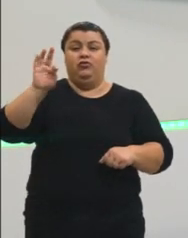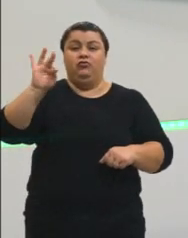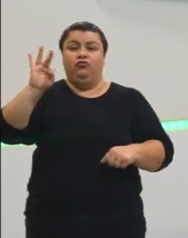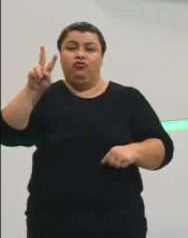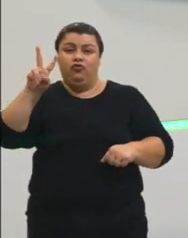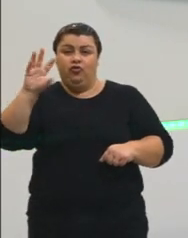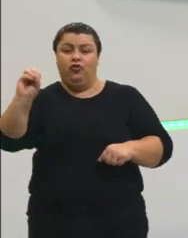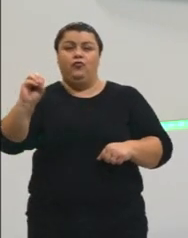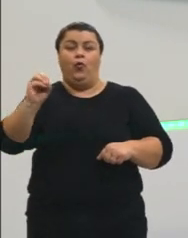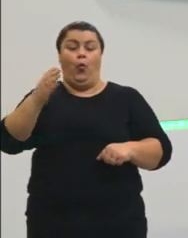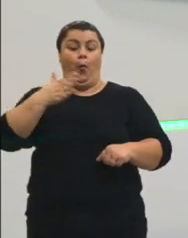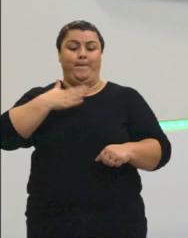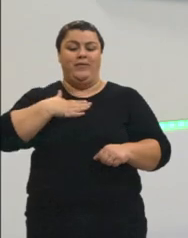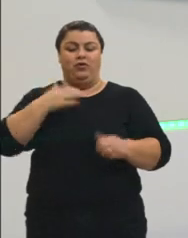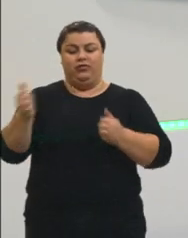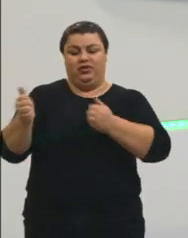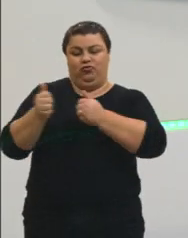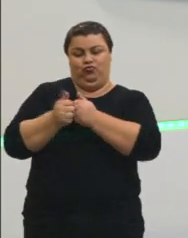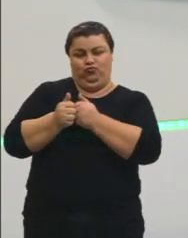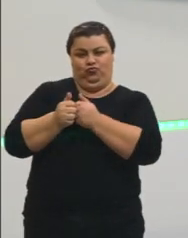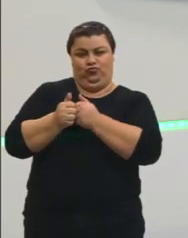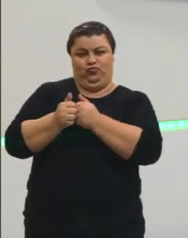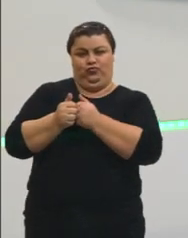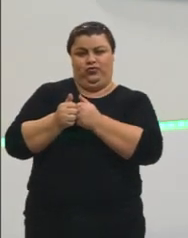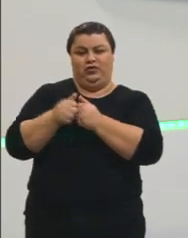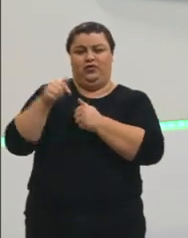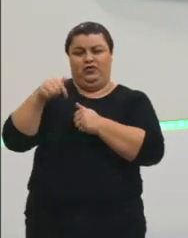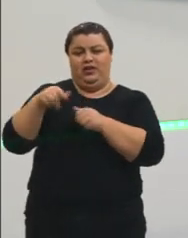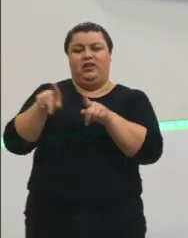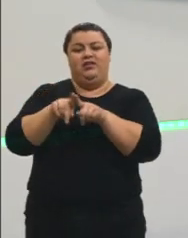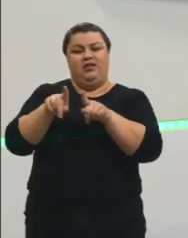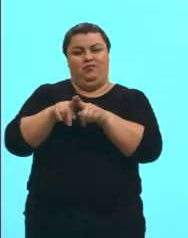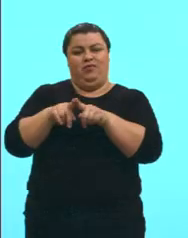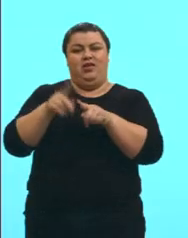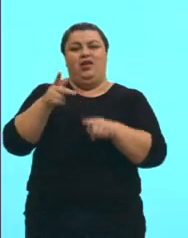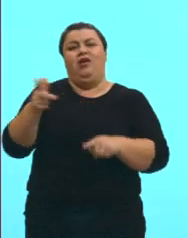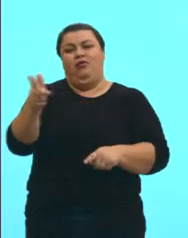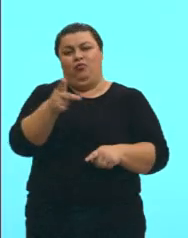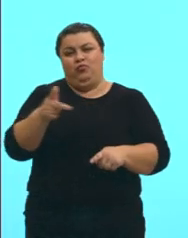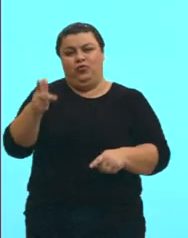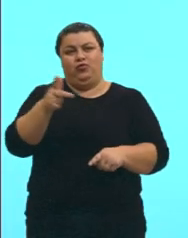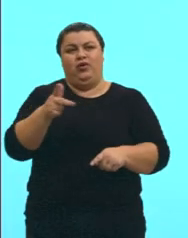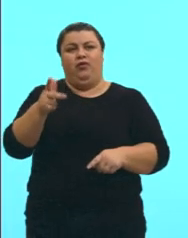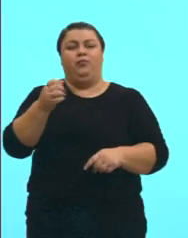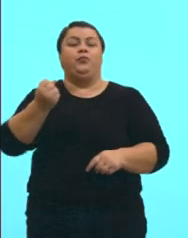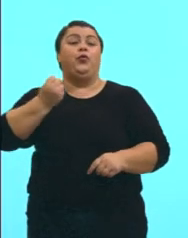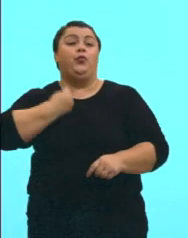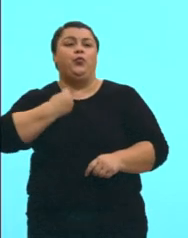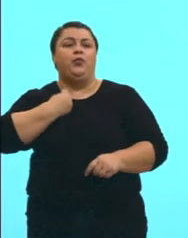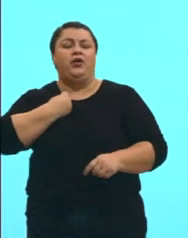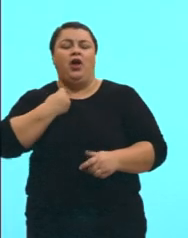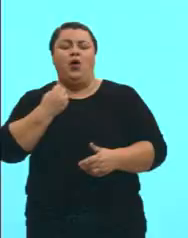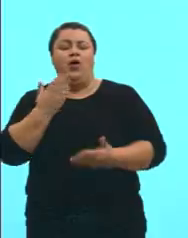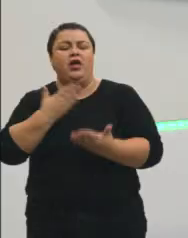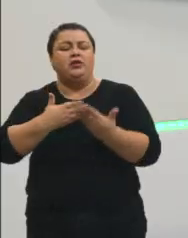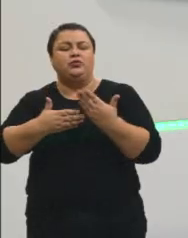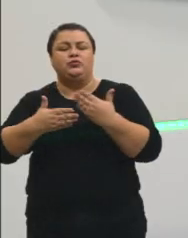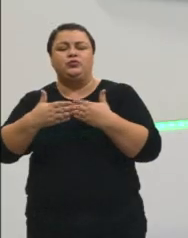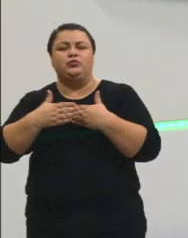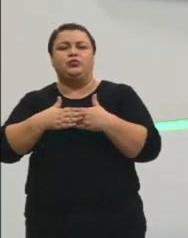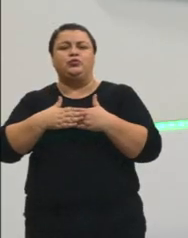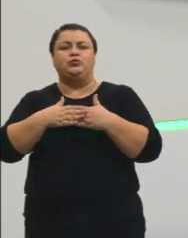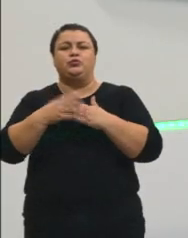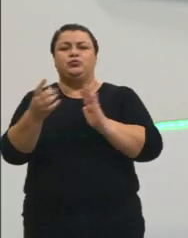substantivo então ele também é um pronome o numeral vai ser tudo aquilo que vai servir não é para